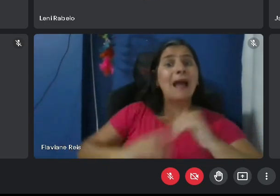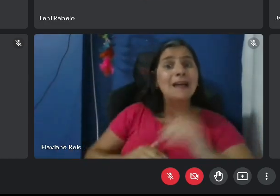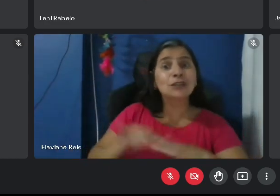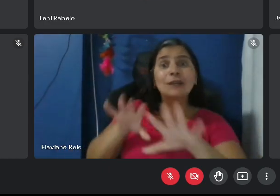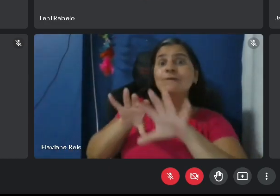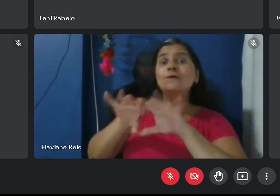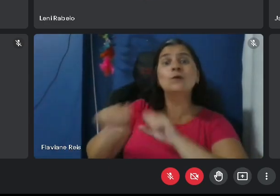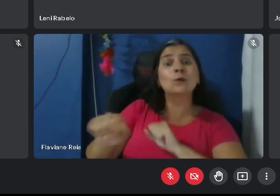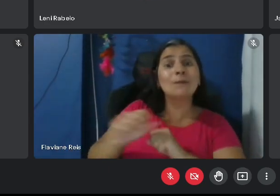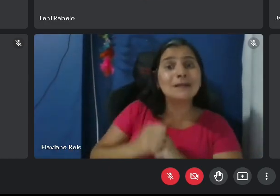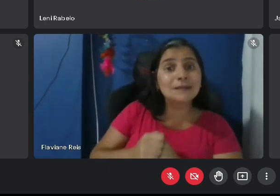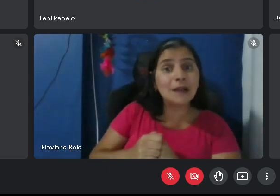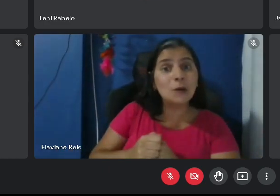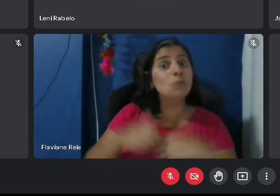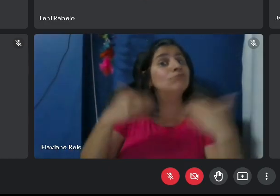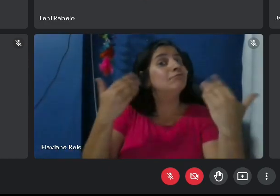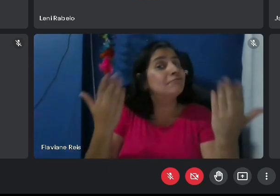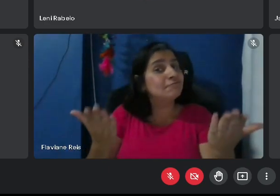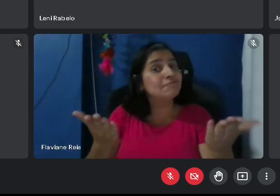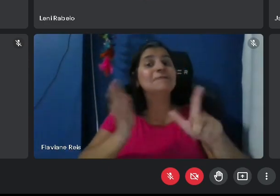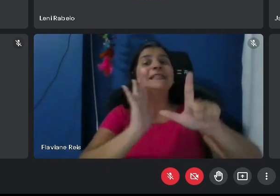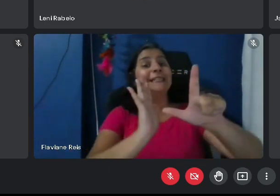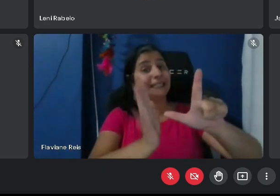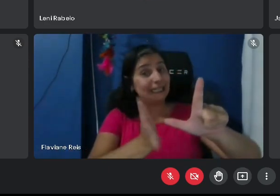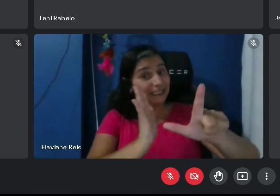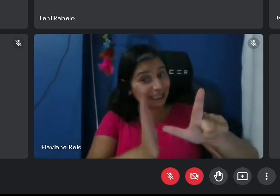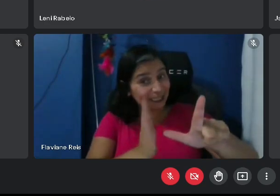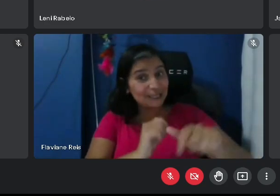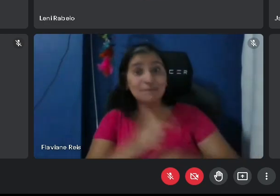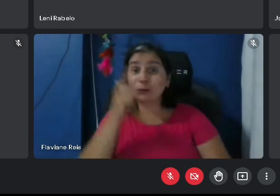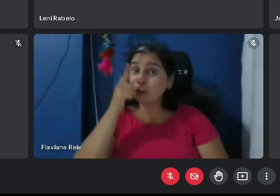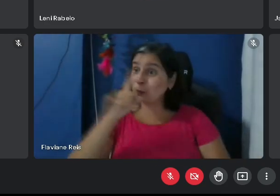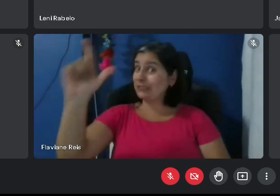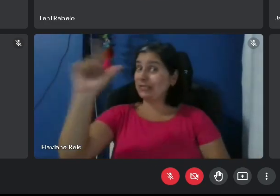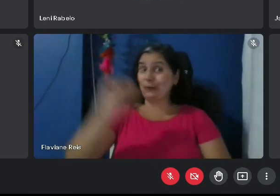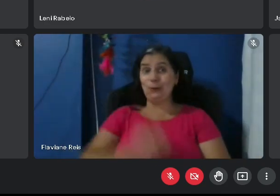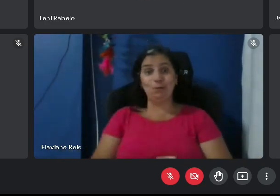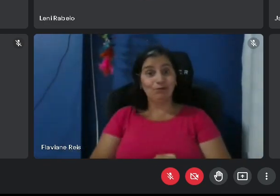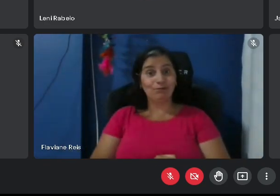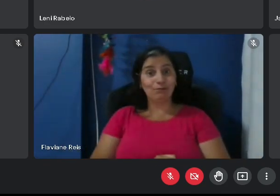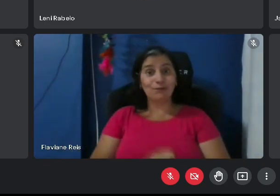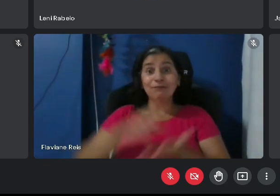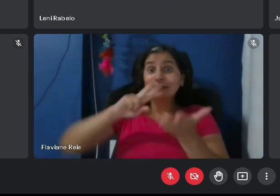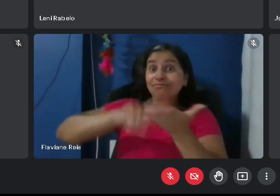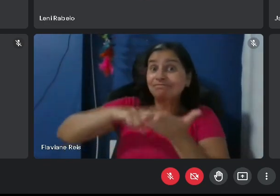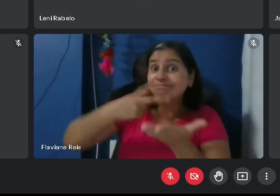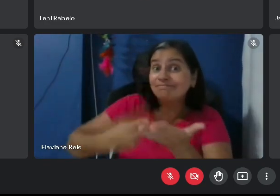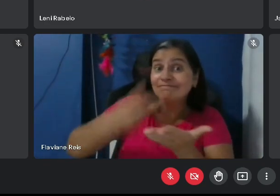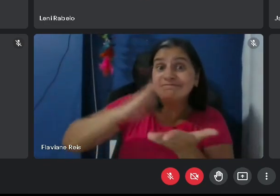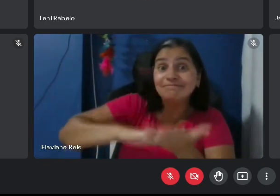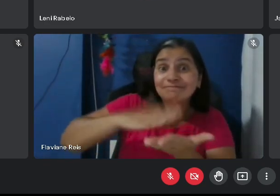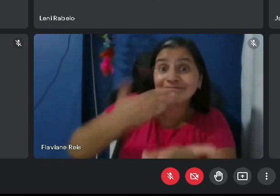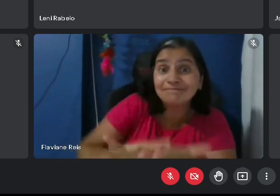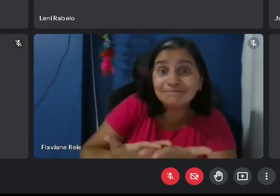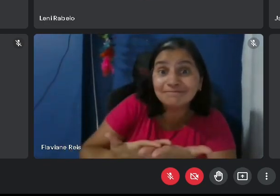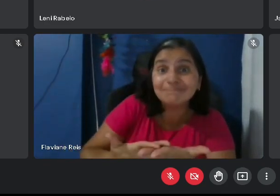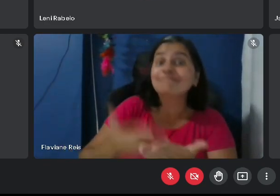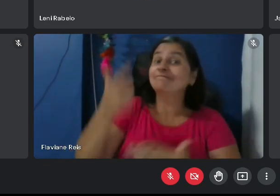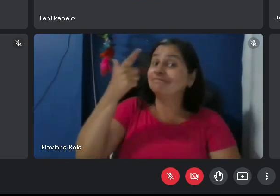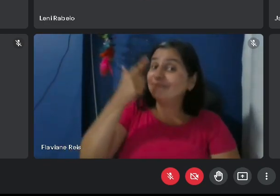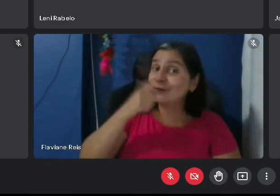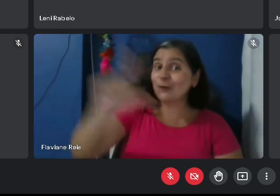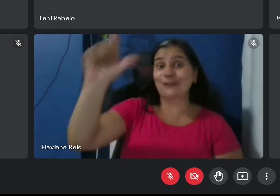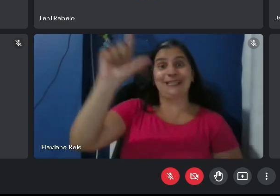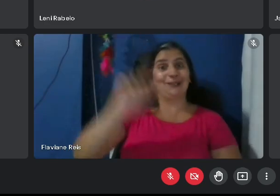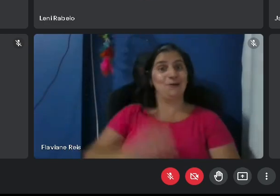leis, documentos, práticas de formação, o Letras Libras nós conseguimos,